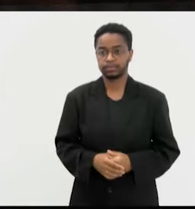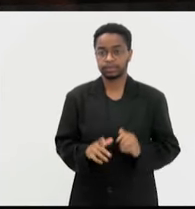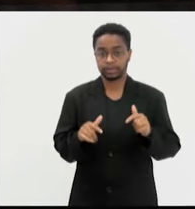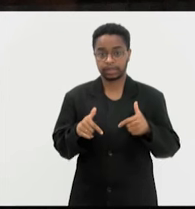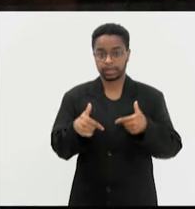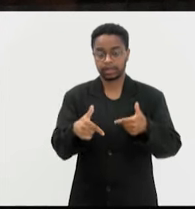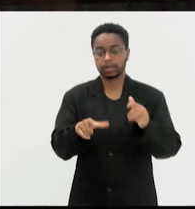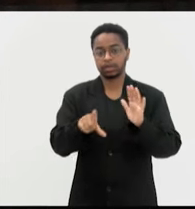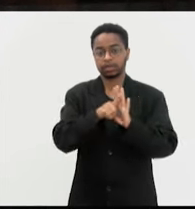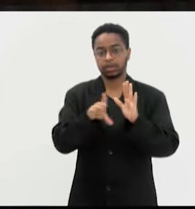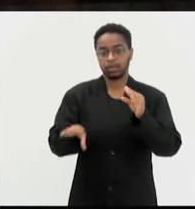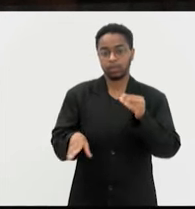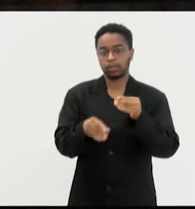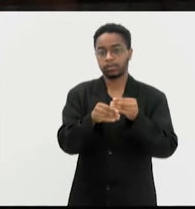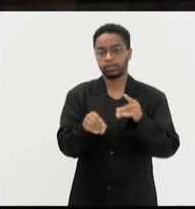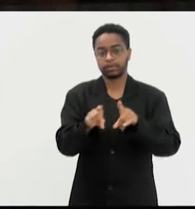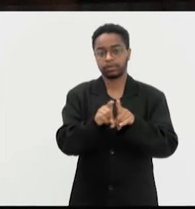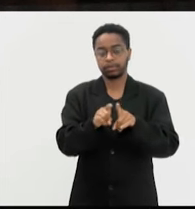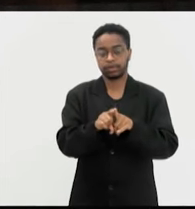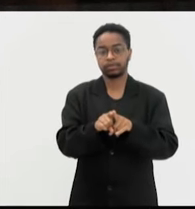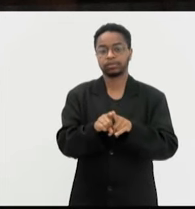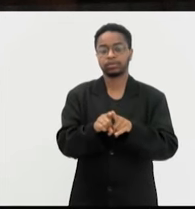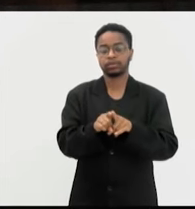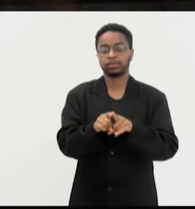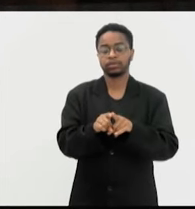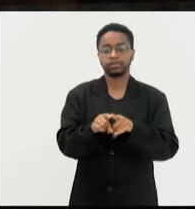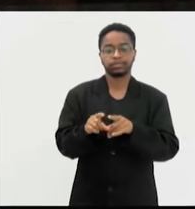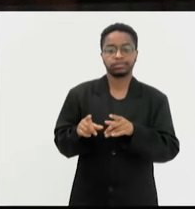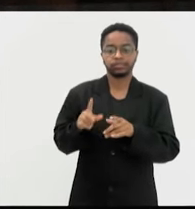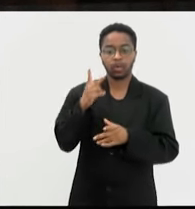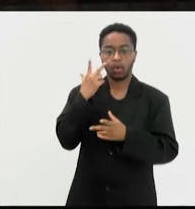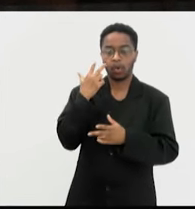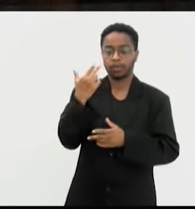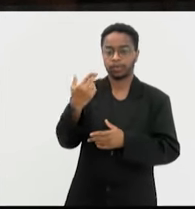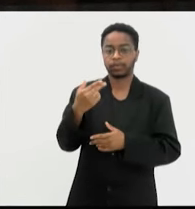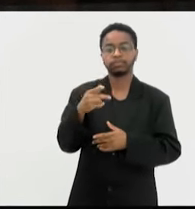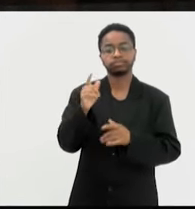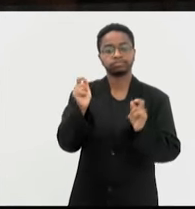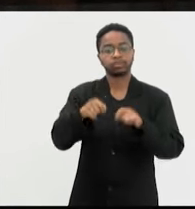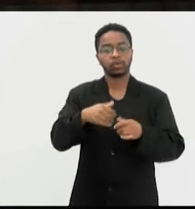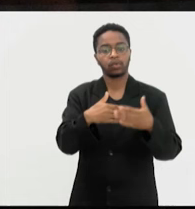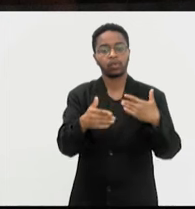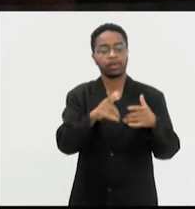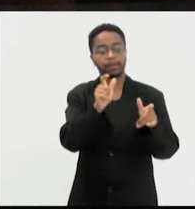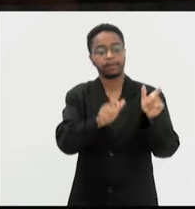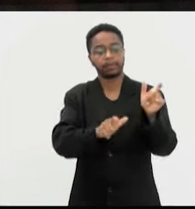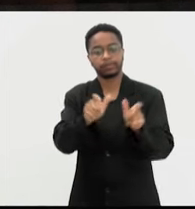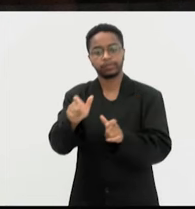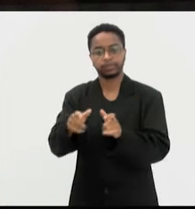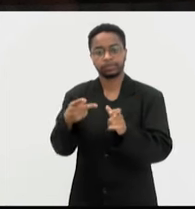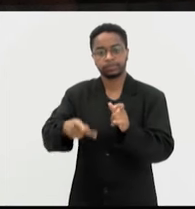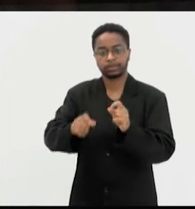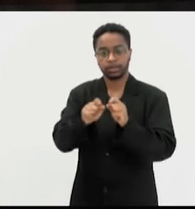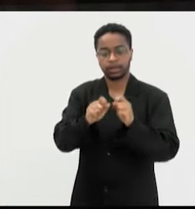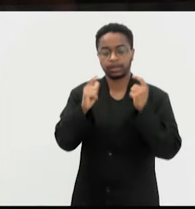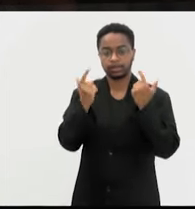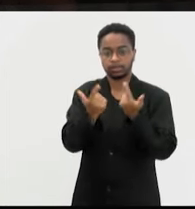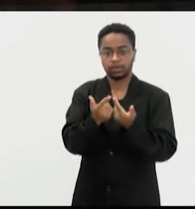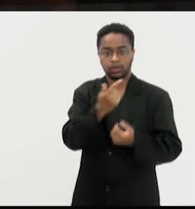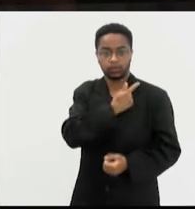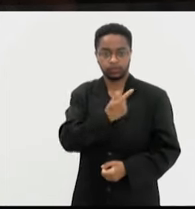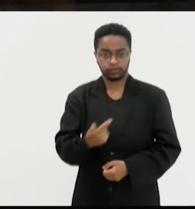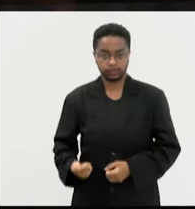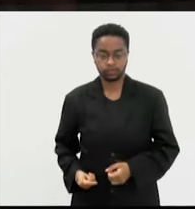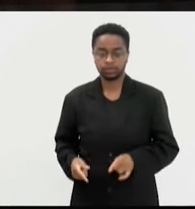leis complementares e Ordinárias cabe a qualquer membro ou Comissão da Assembleia Legislativa ao governador do Estado